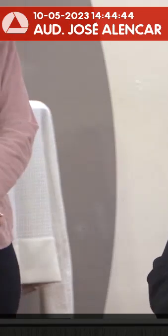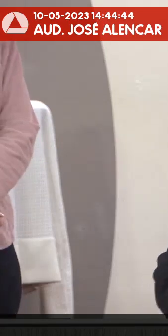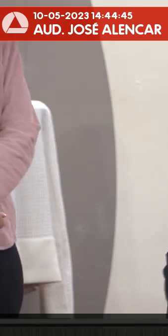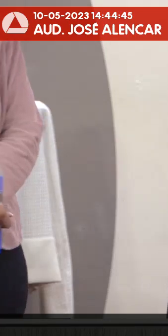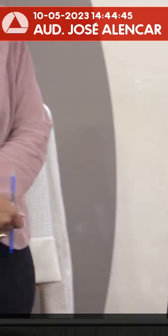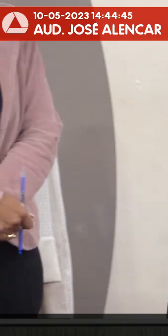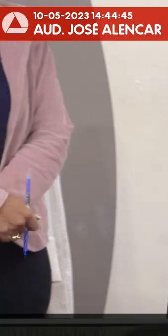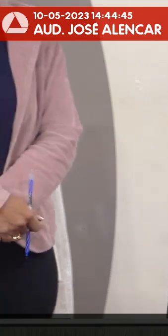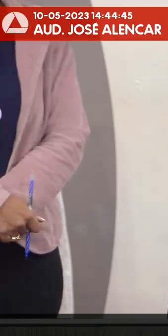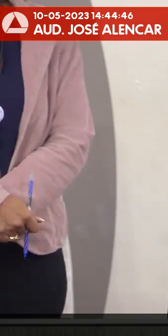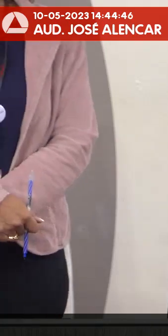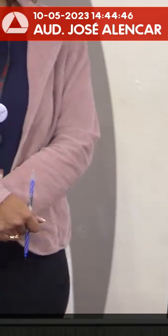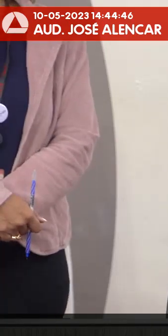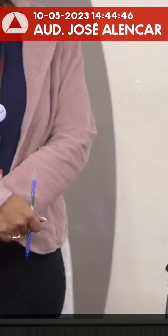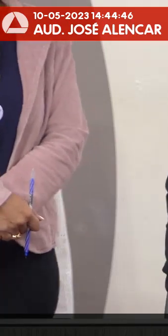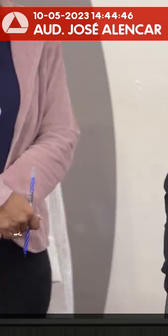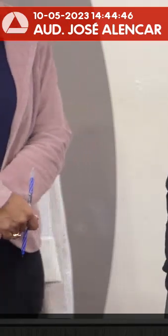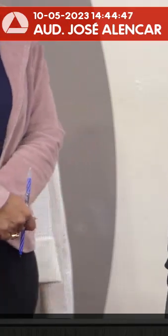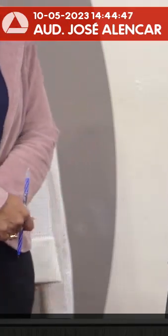computada